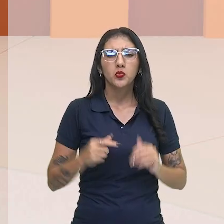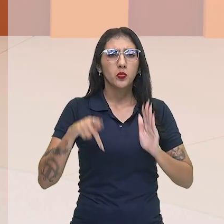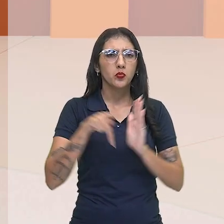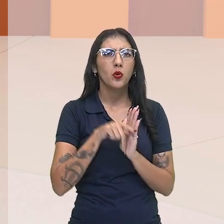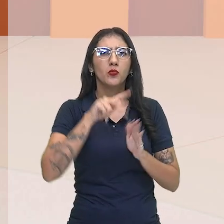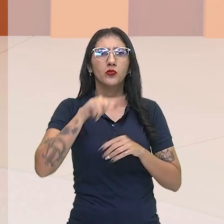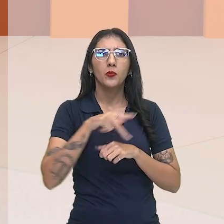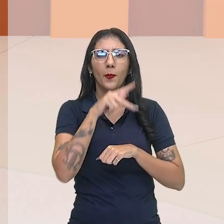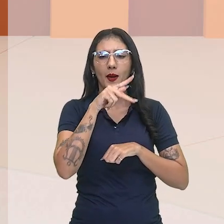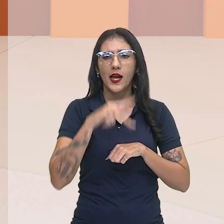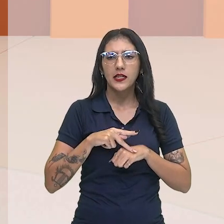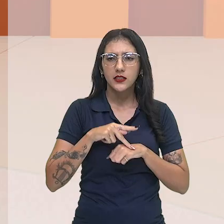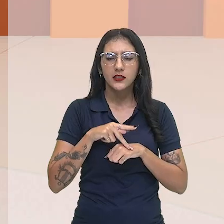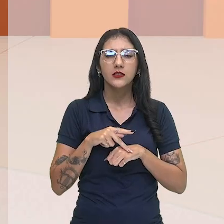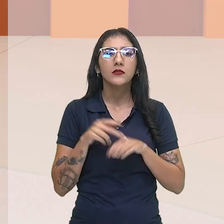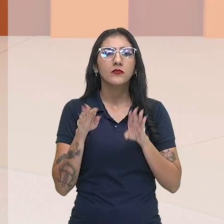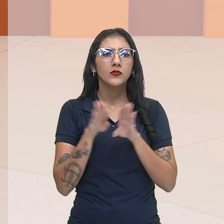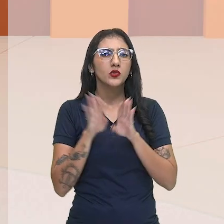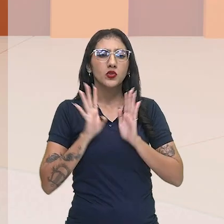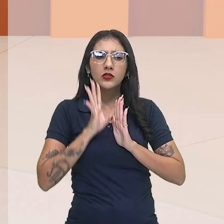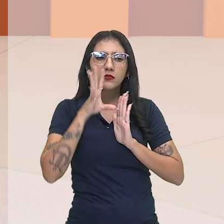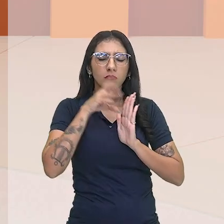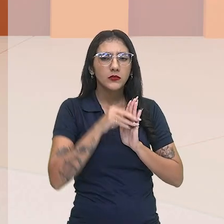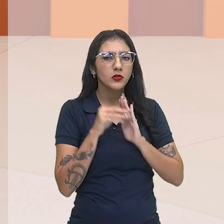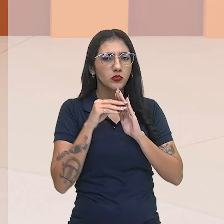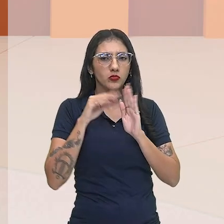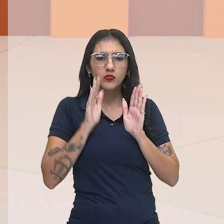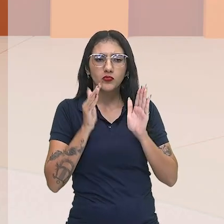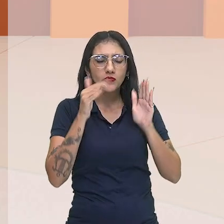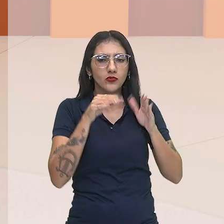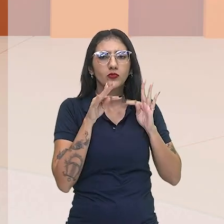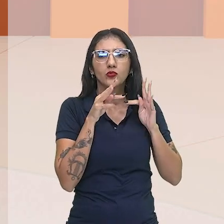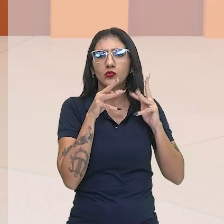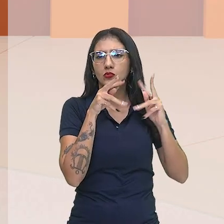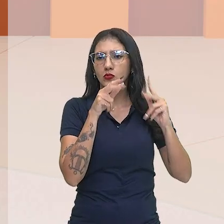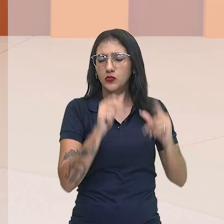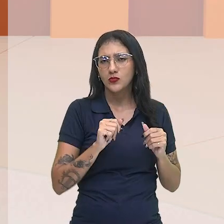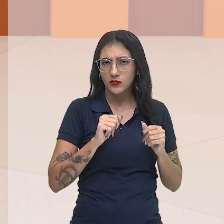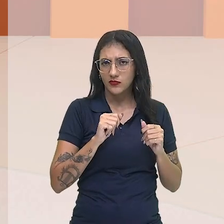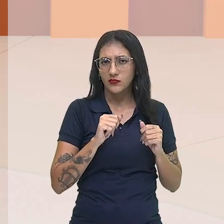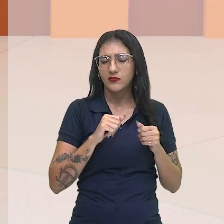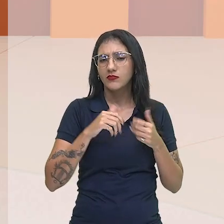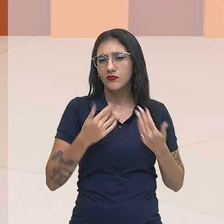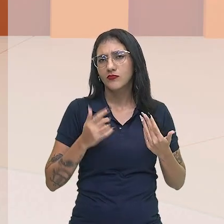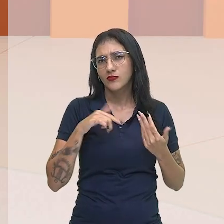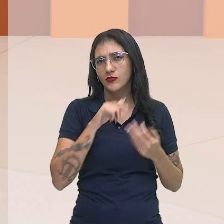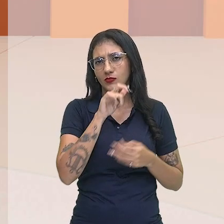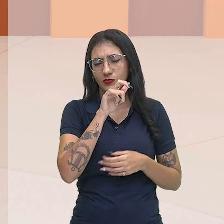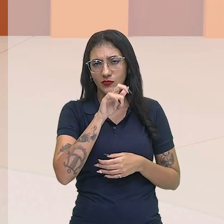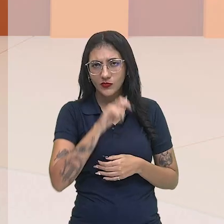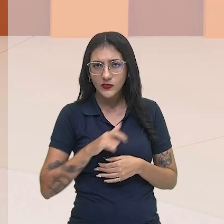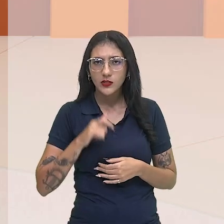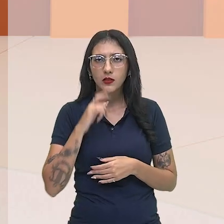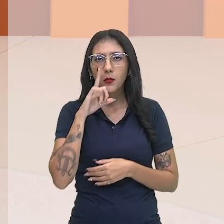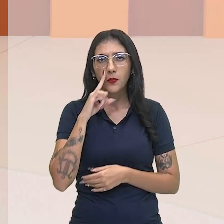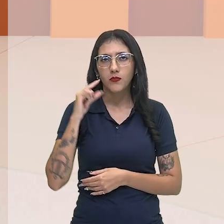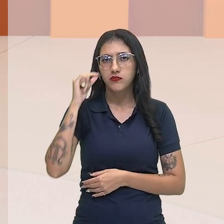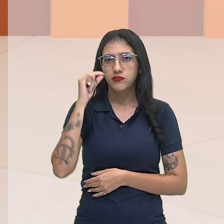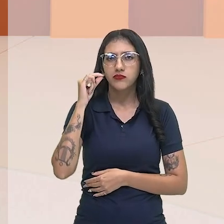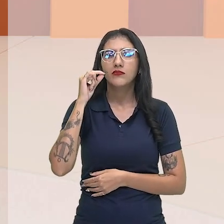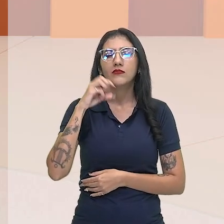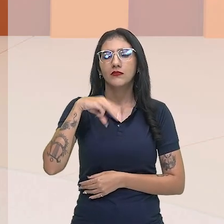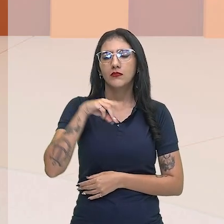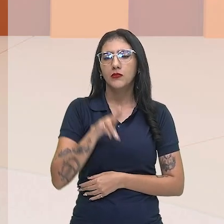contra o Estado e nada fora do Estado. Quem disse isso foi Benedito Mussolini, um